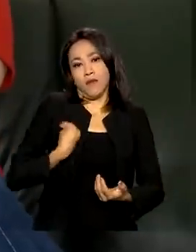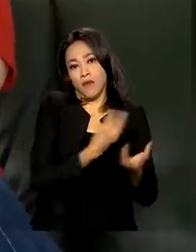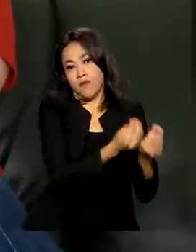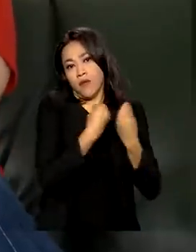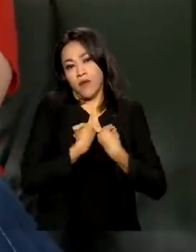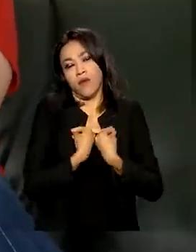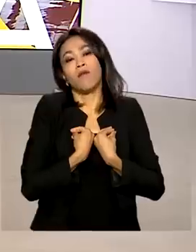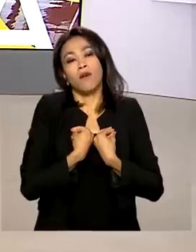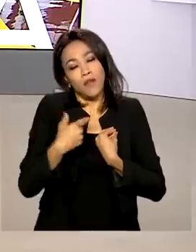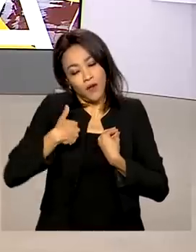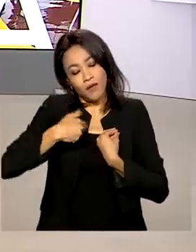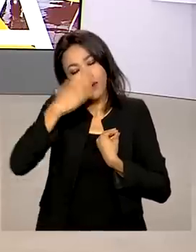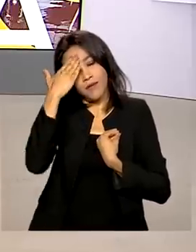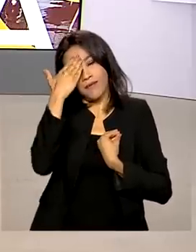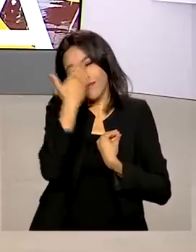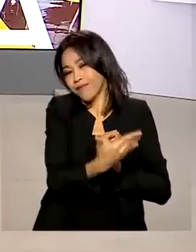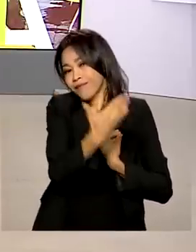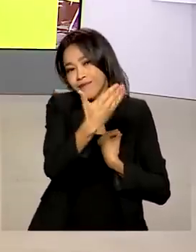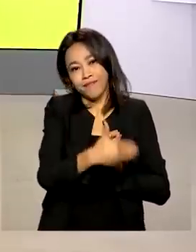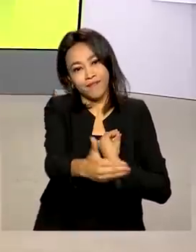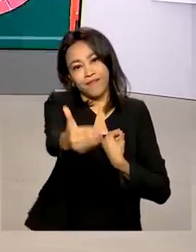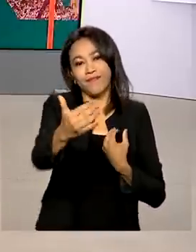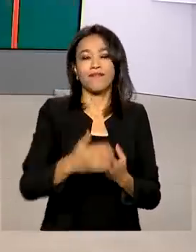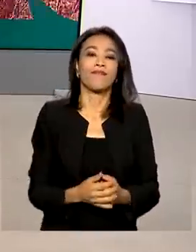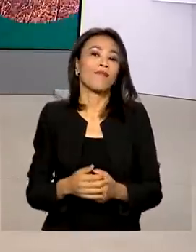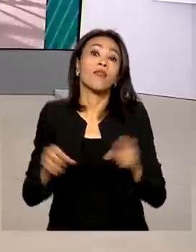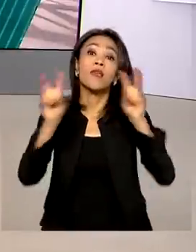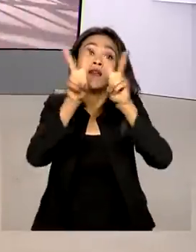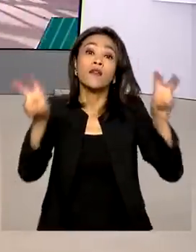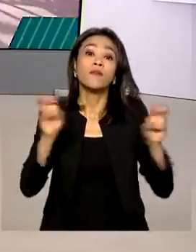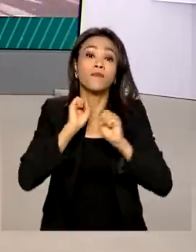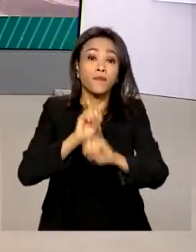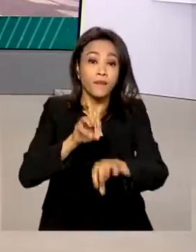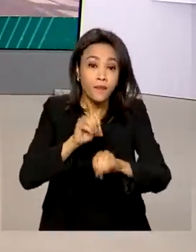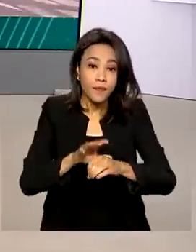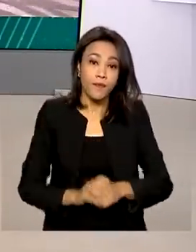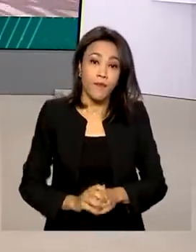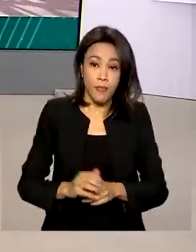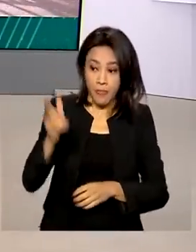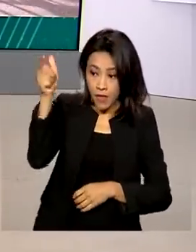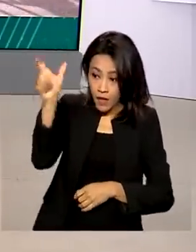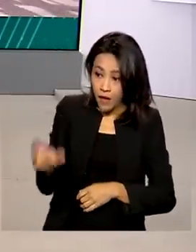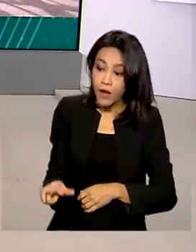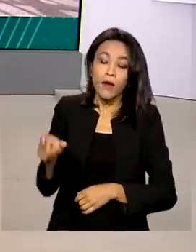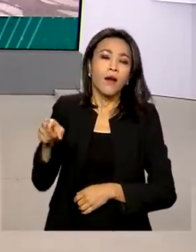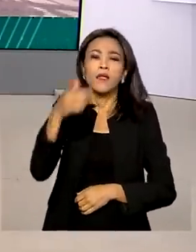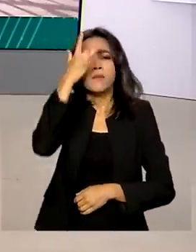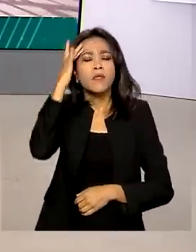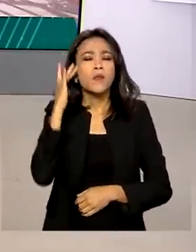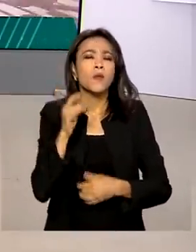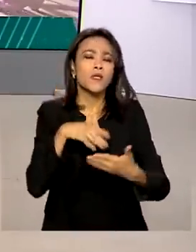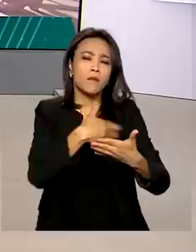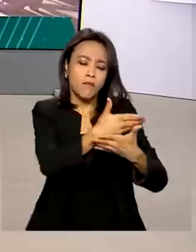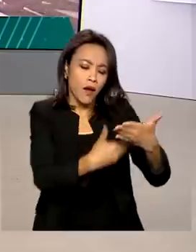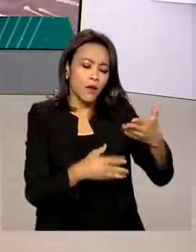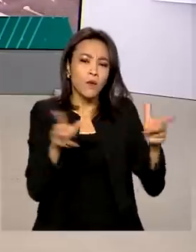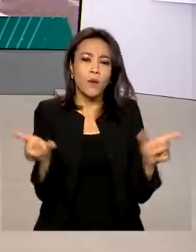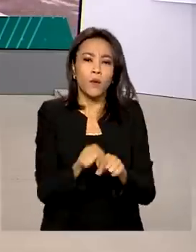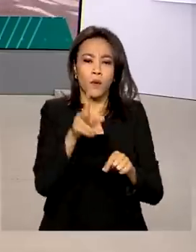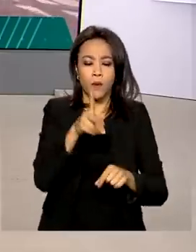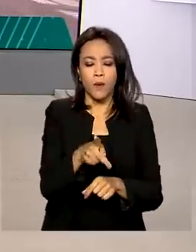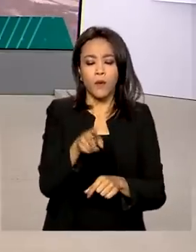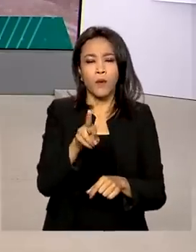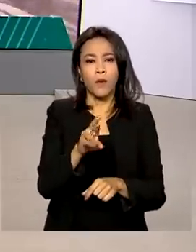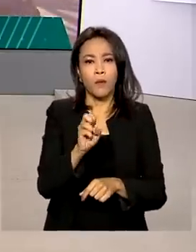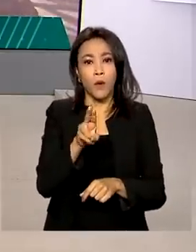eternamente grata vamos falar de educação os candidatos do ProUni que não foram pré-selecionados em nenhuma das chamadas